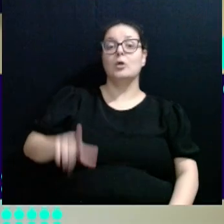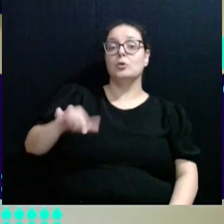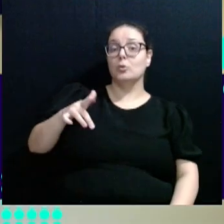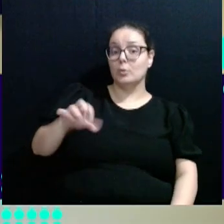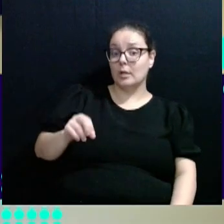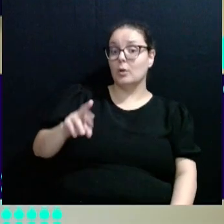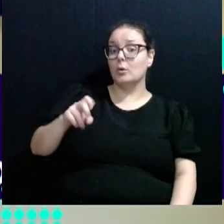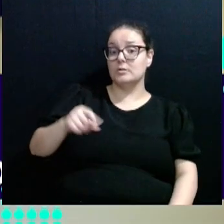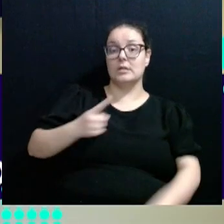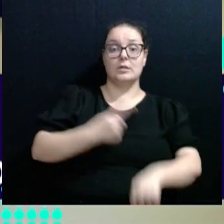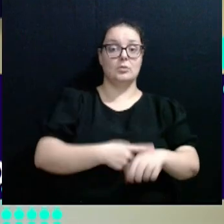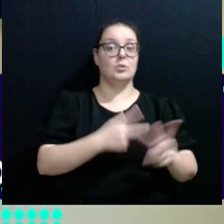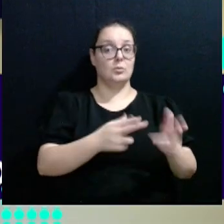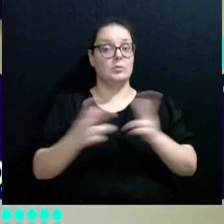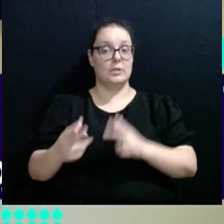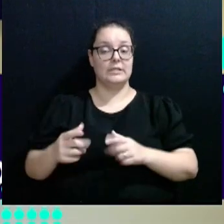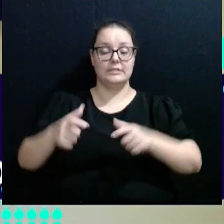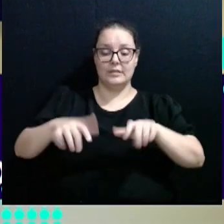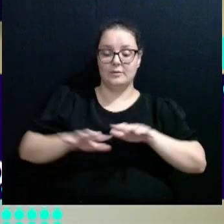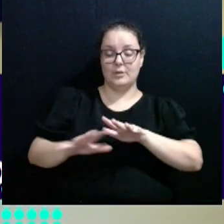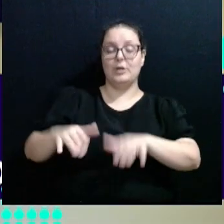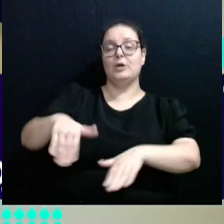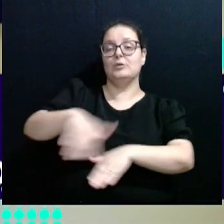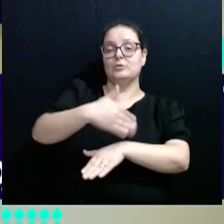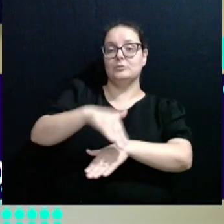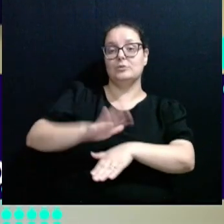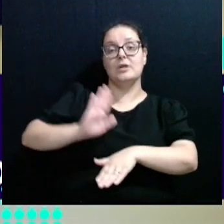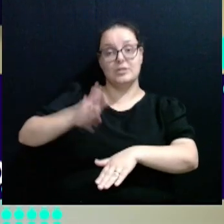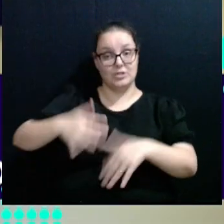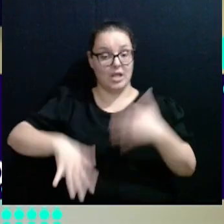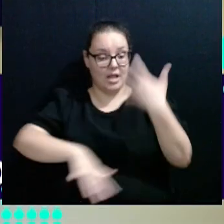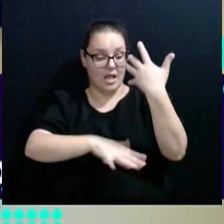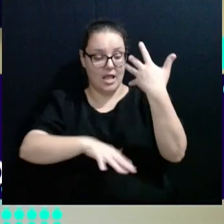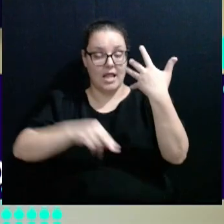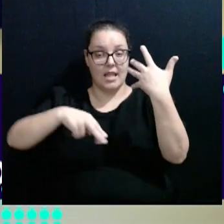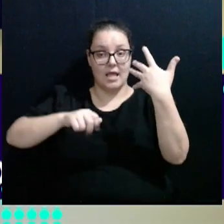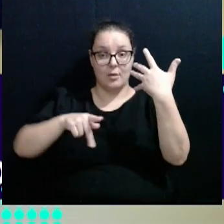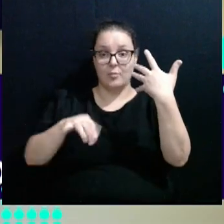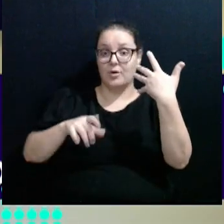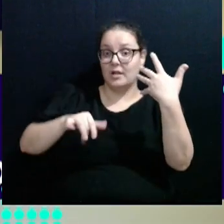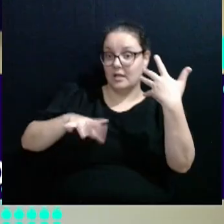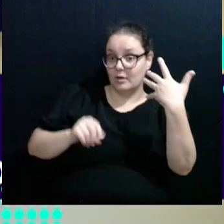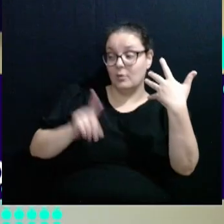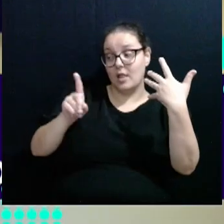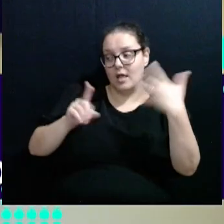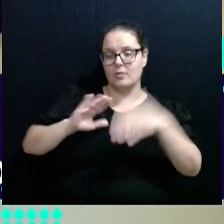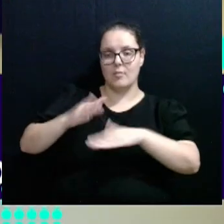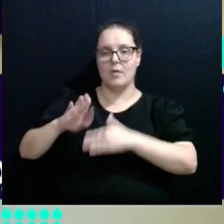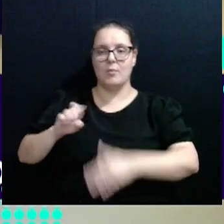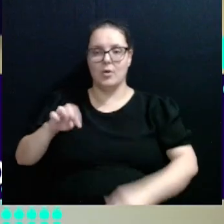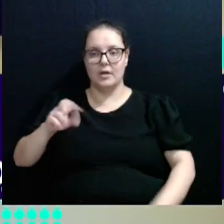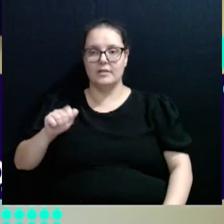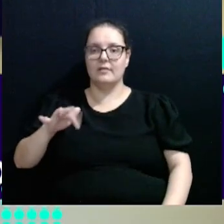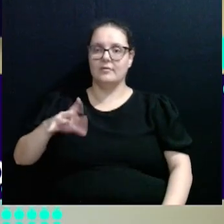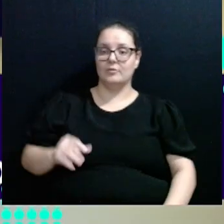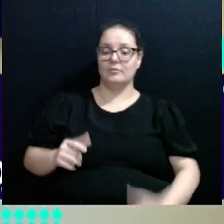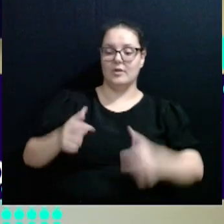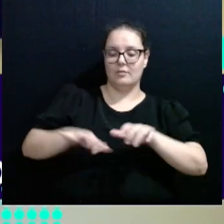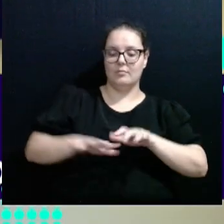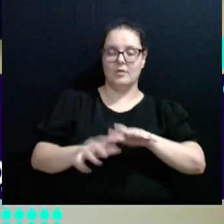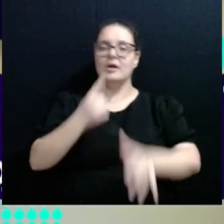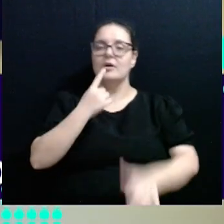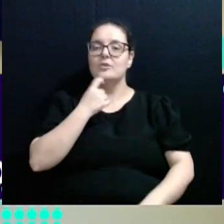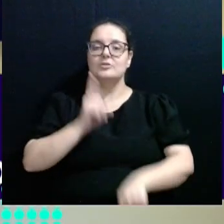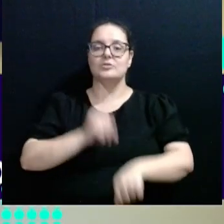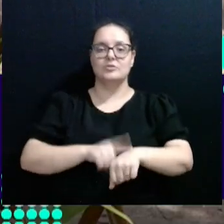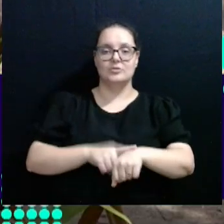tem bloco Rua. E já na Praça Napoleão Laureano, no Botafogo, tem bloco vermelho a partir das 2